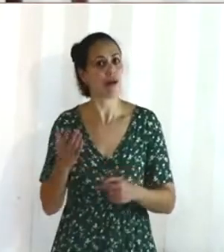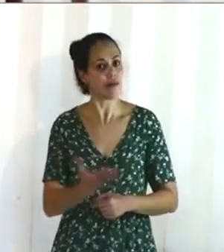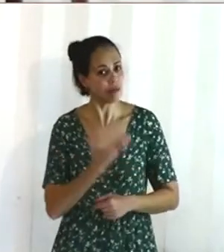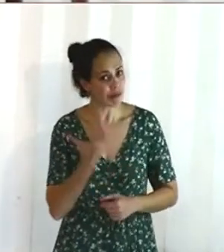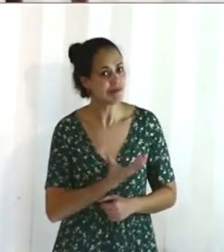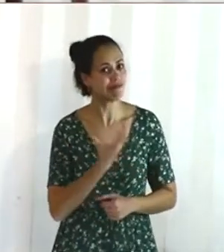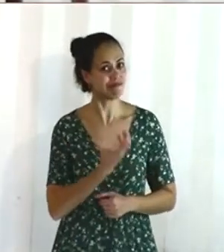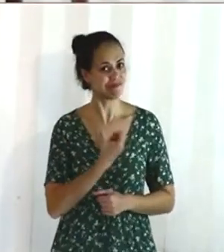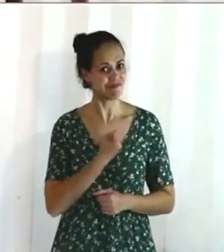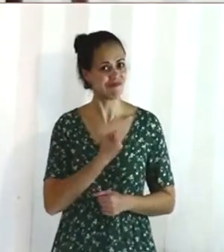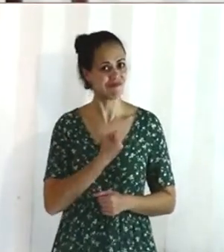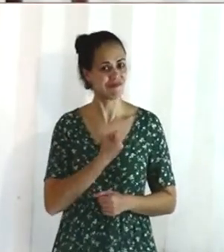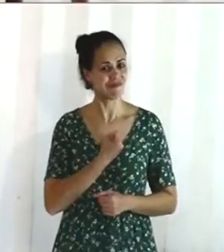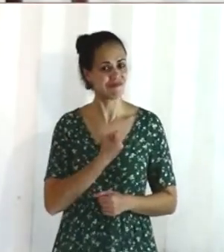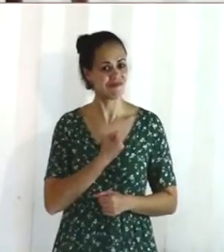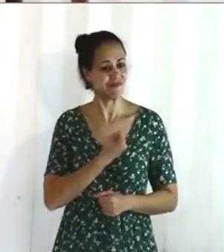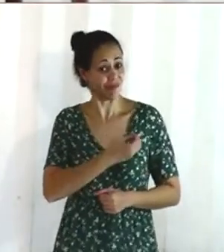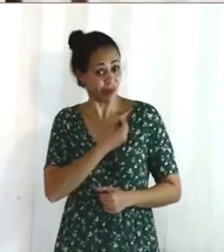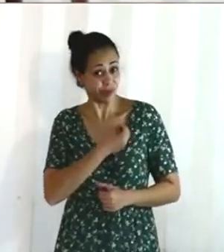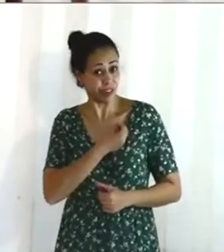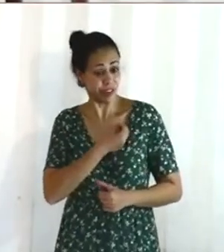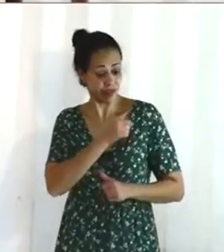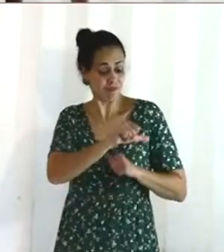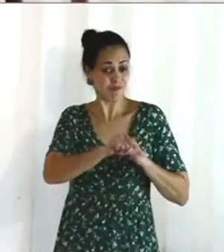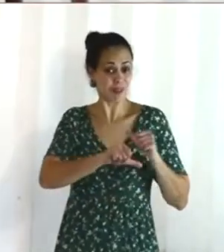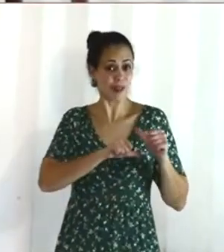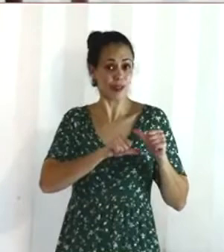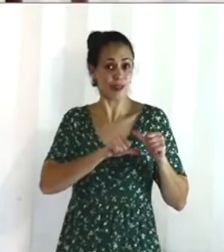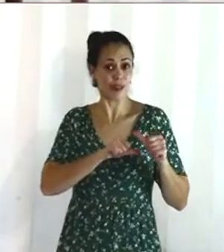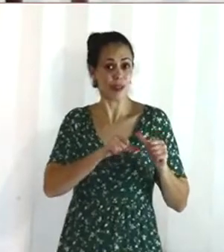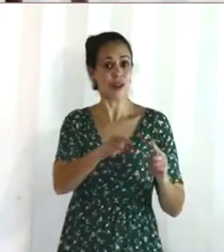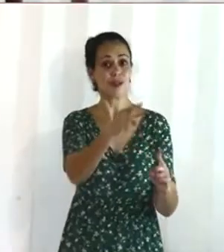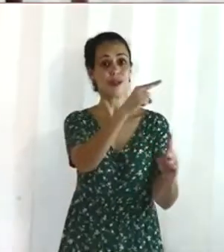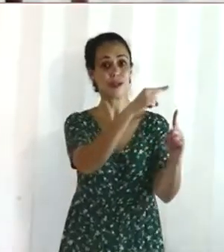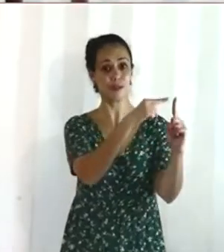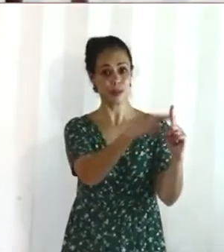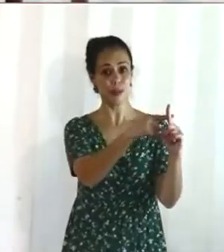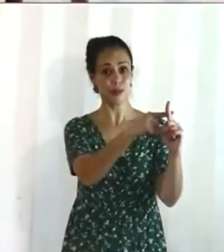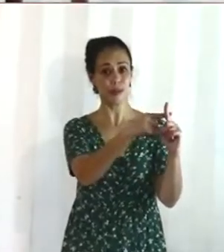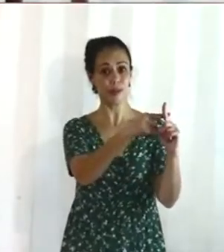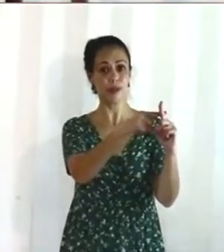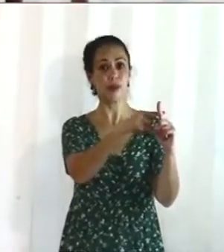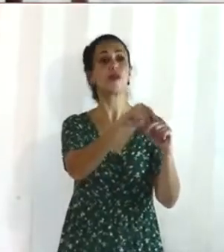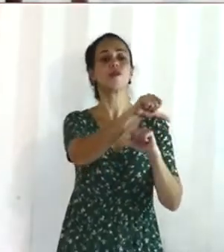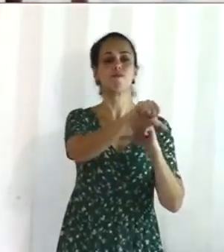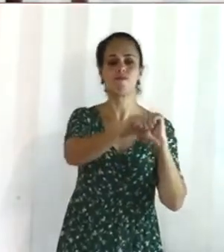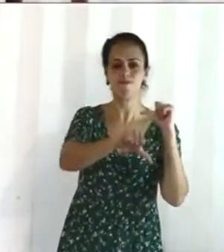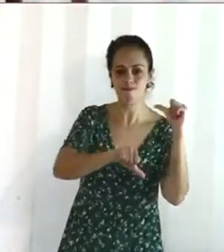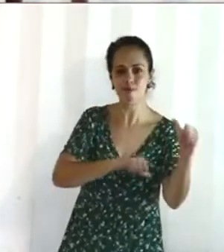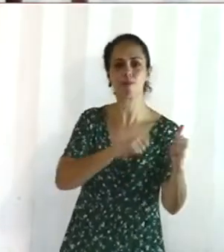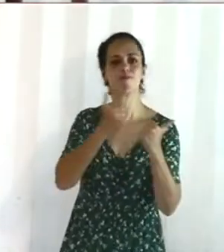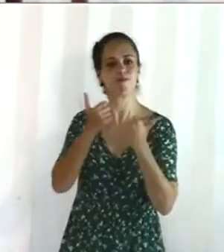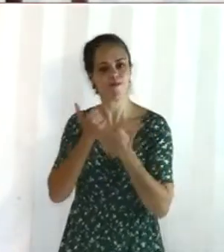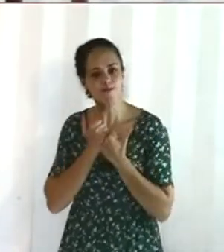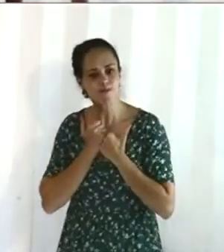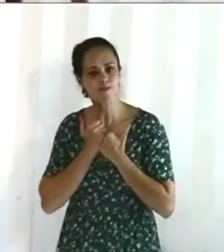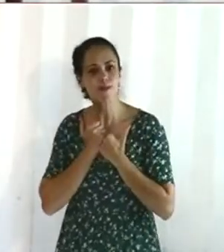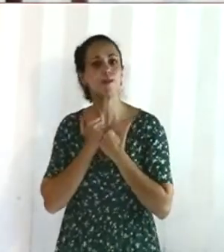deu vida, ele tem menos valor do que os presentes que o mundo nos oferece.